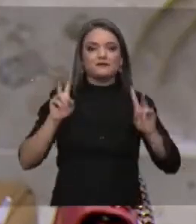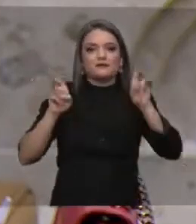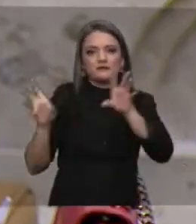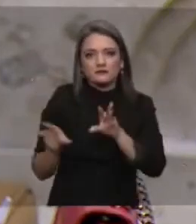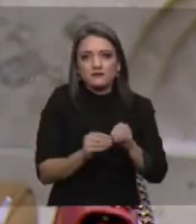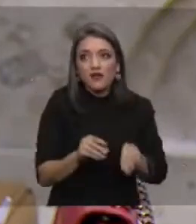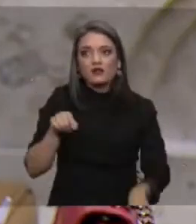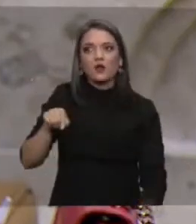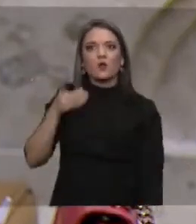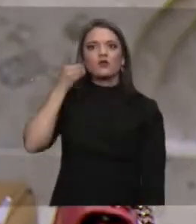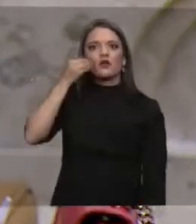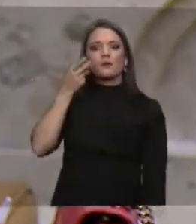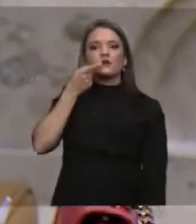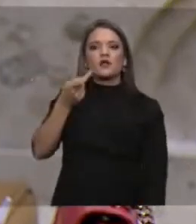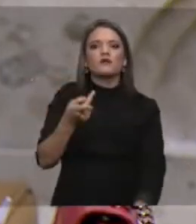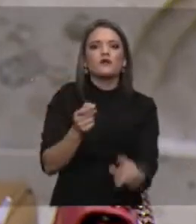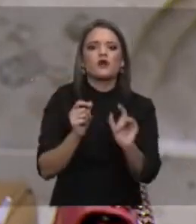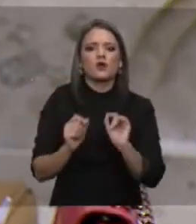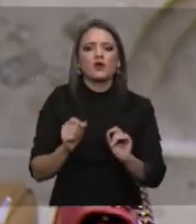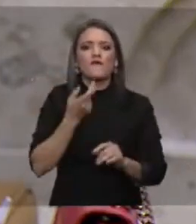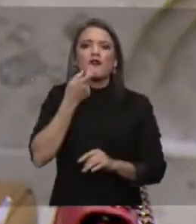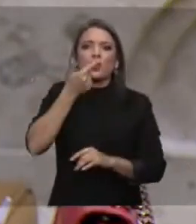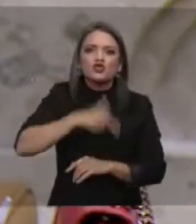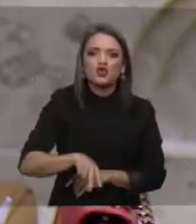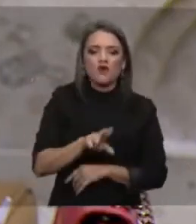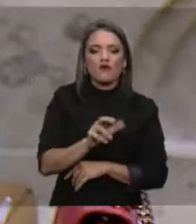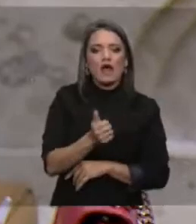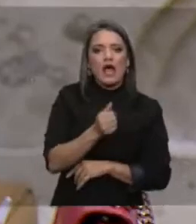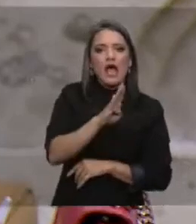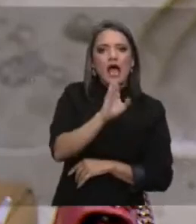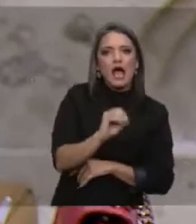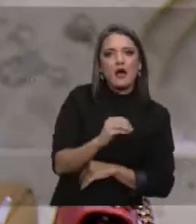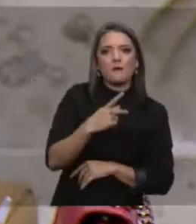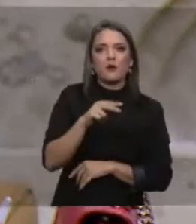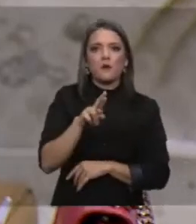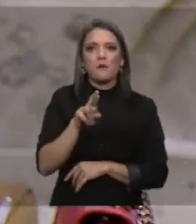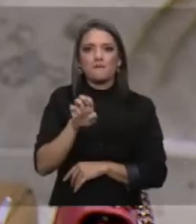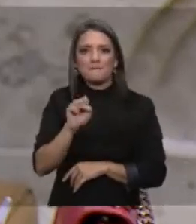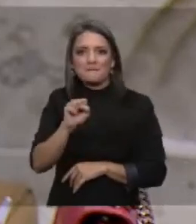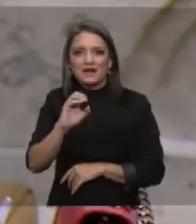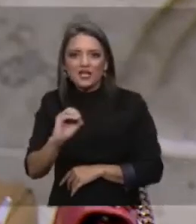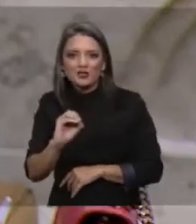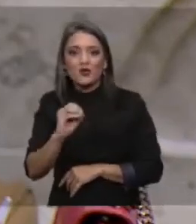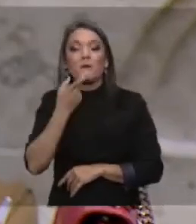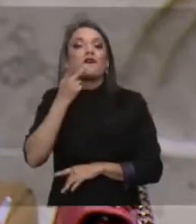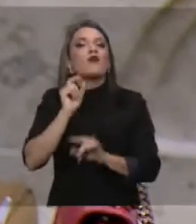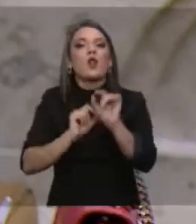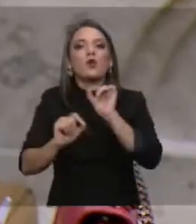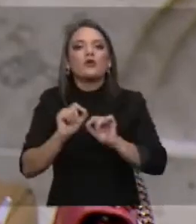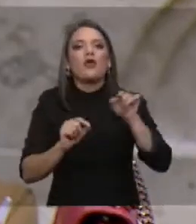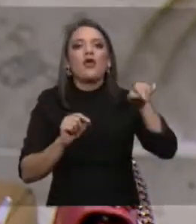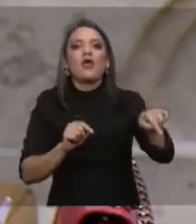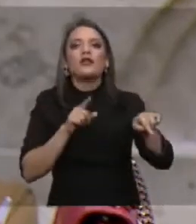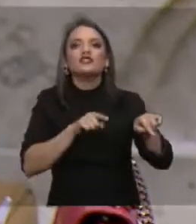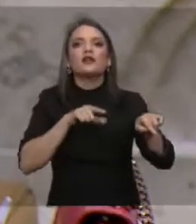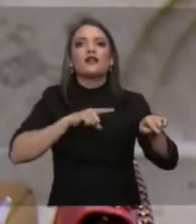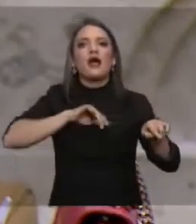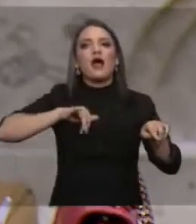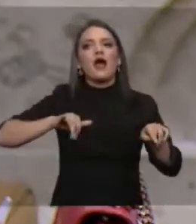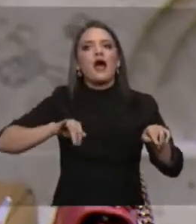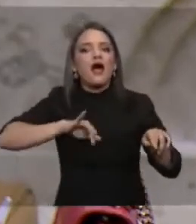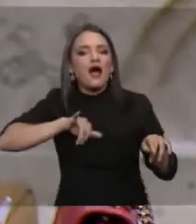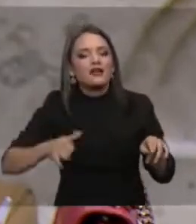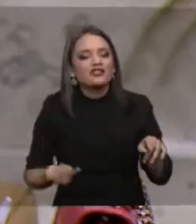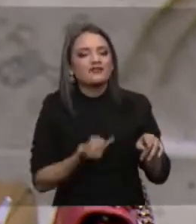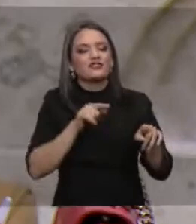O denunciado voltou a empregar a expressão rabo preso, para dizer que o ministro está acostumado a ameaçar quem tem